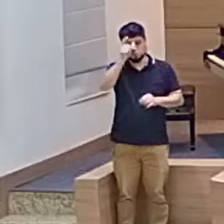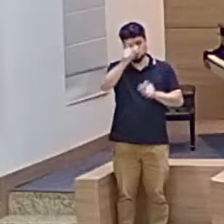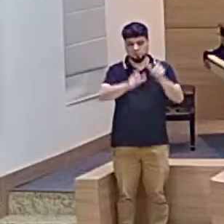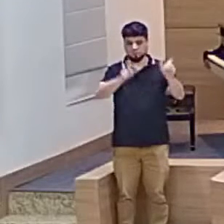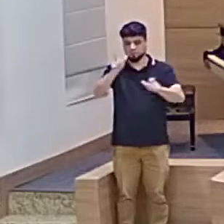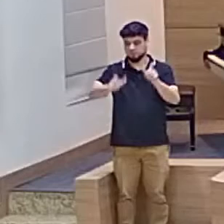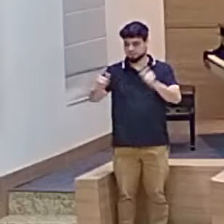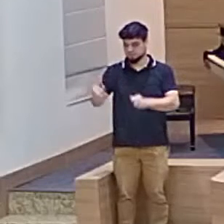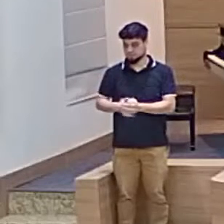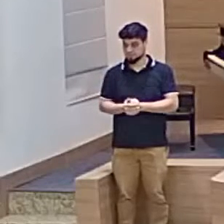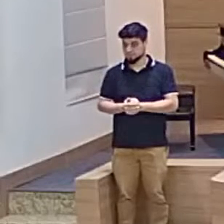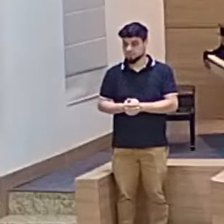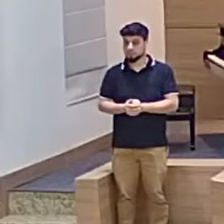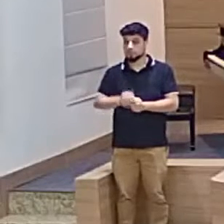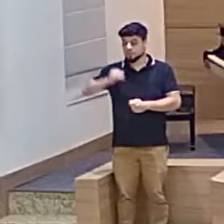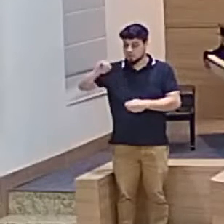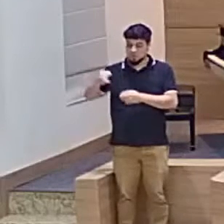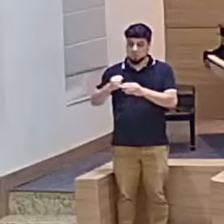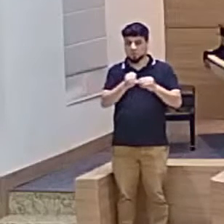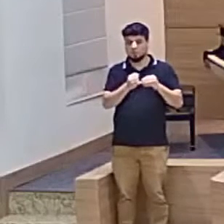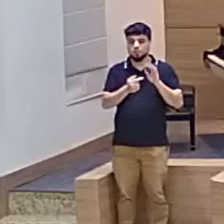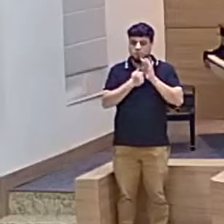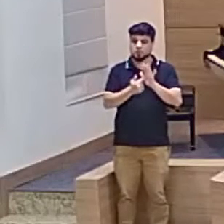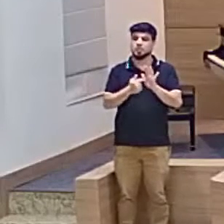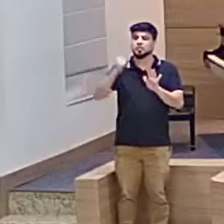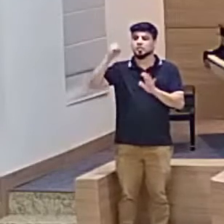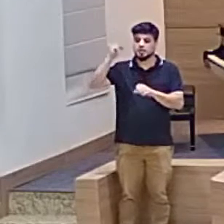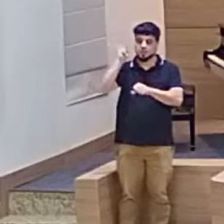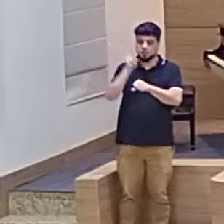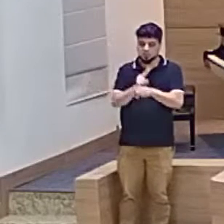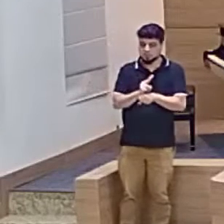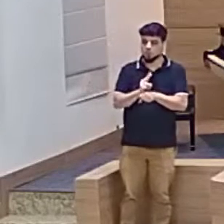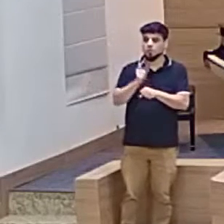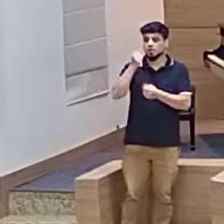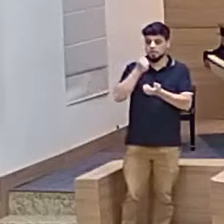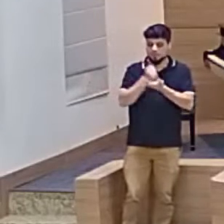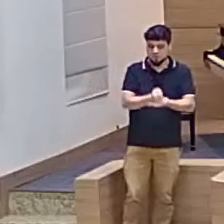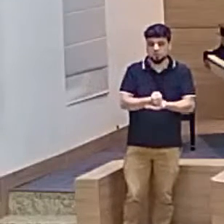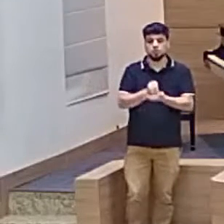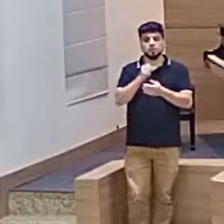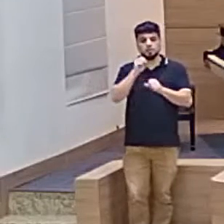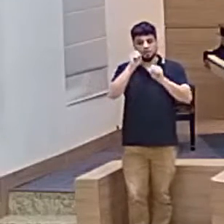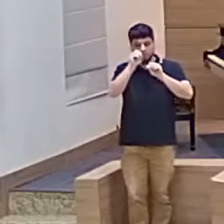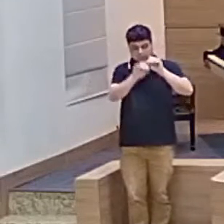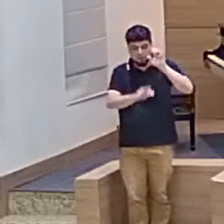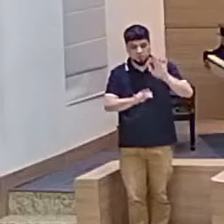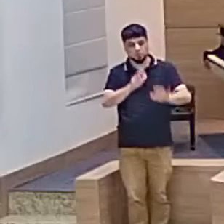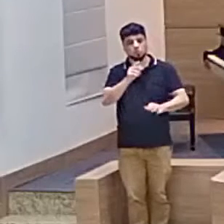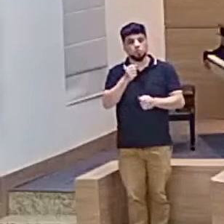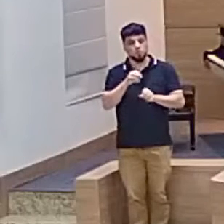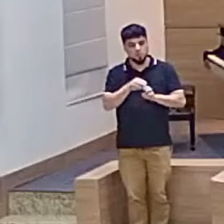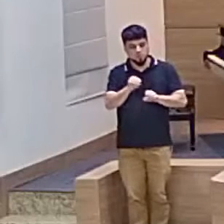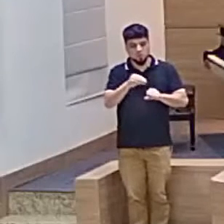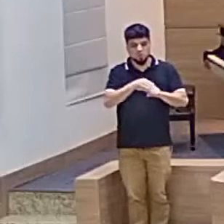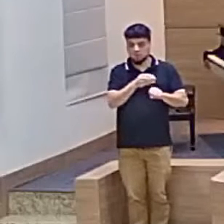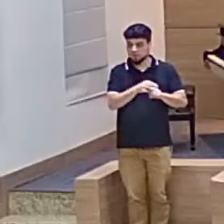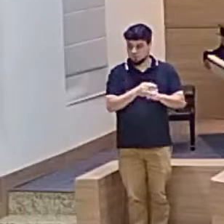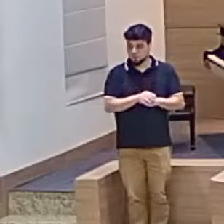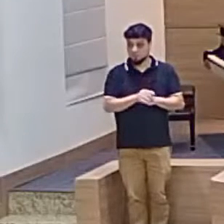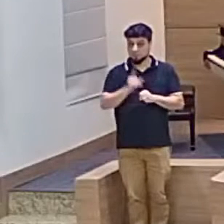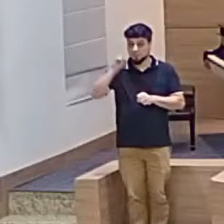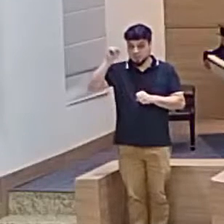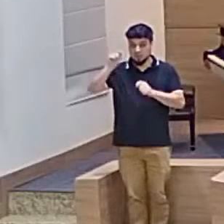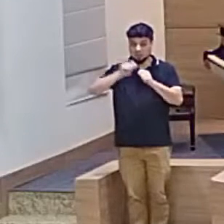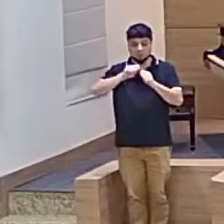foi presente na história de Israel como Deus esteve com o povo de Israel até aquele momento como Deus operou